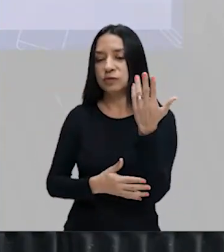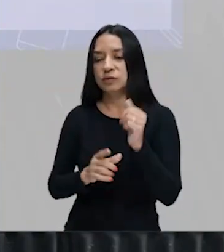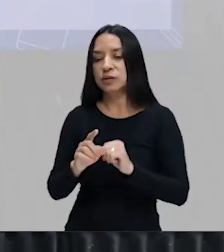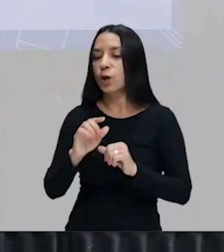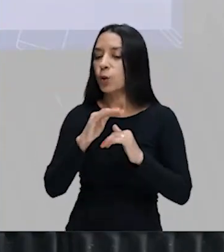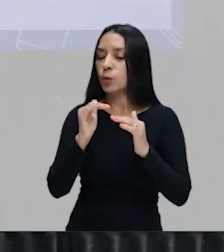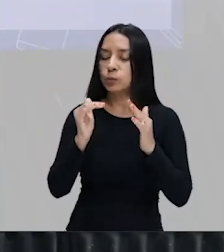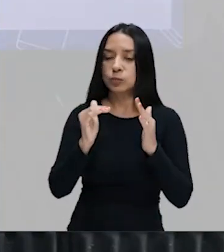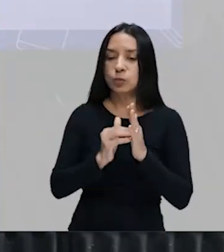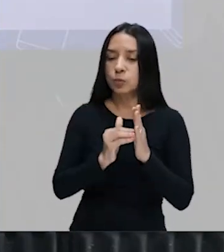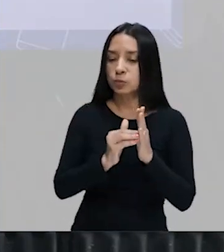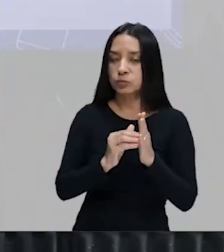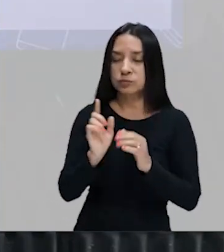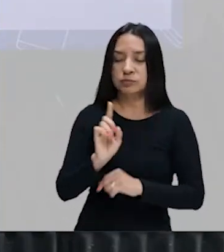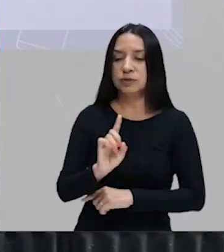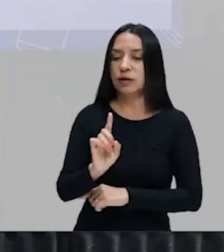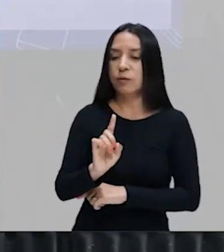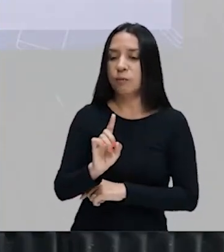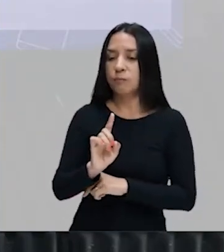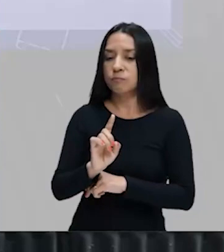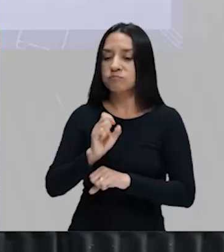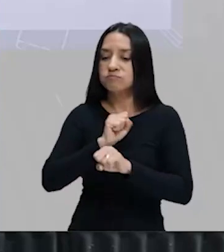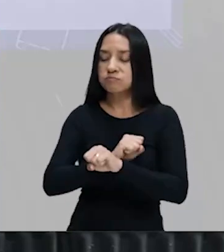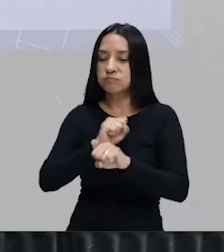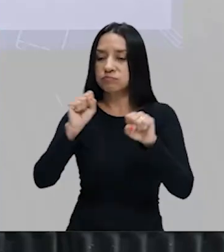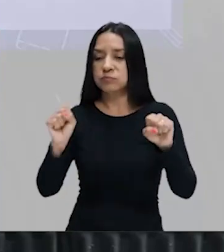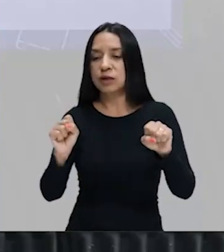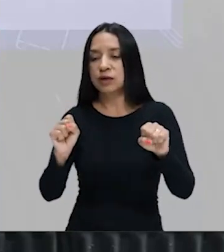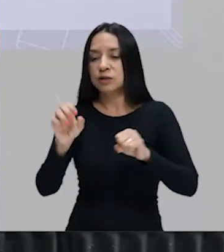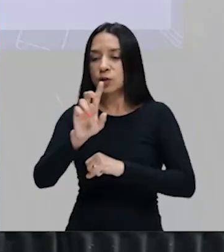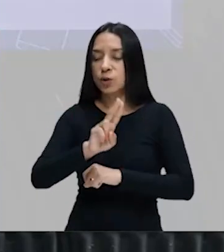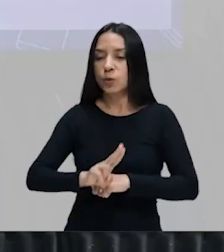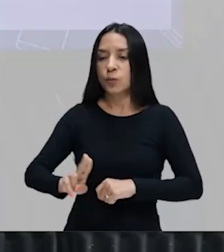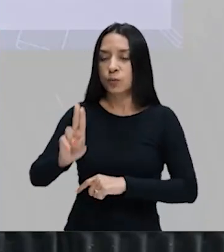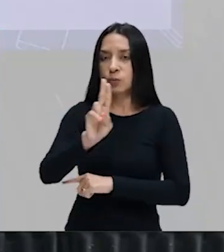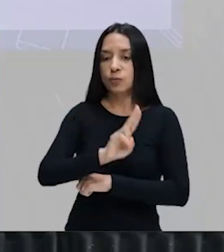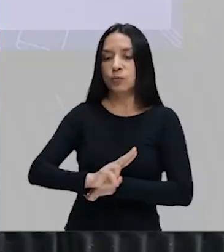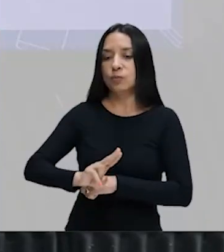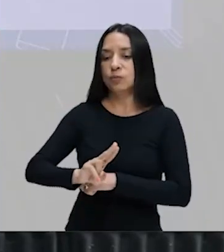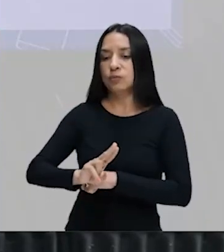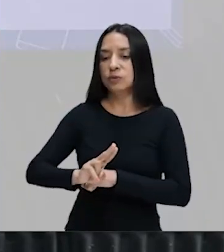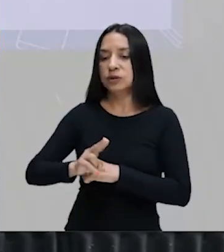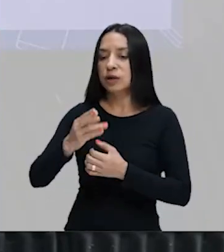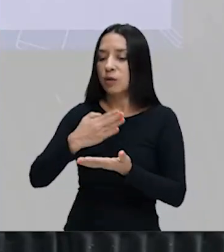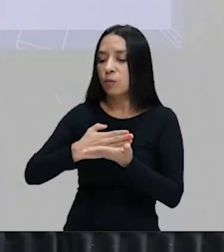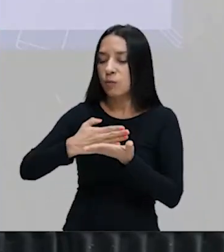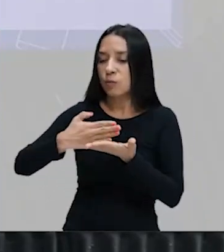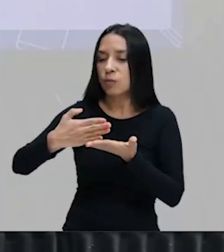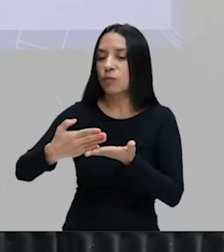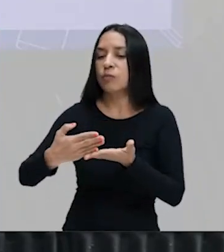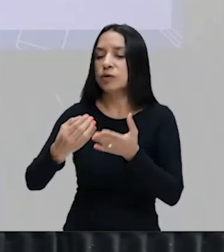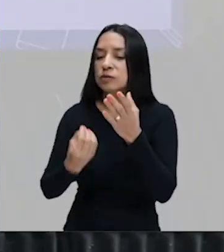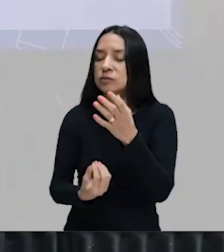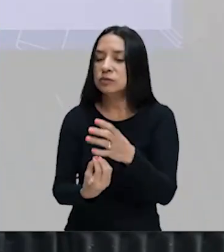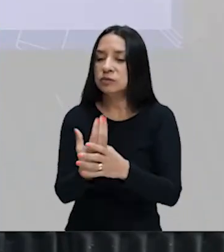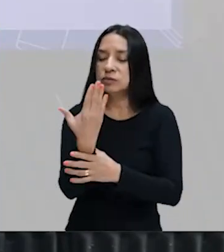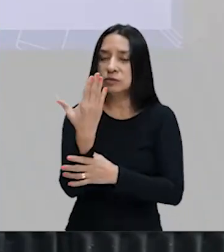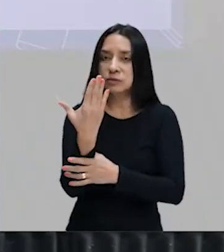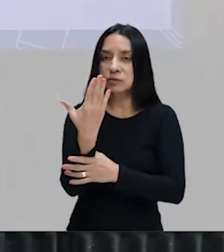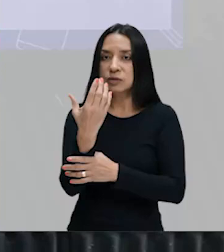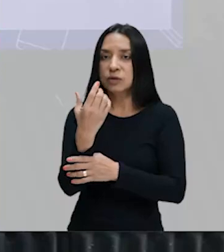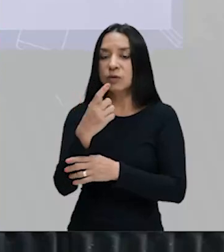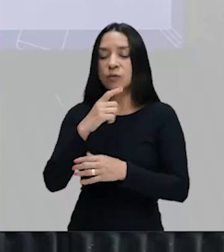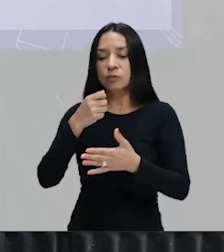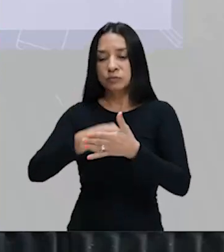maior parte, grande parte deles utilizam, tá, este princípio originário, buscam este princípio originário